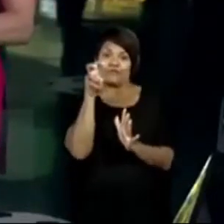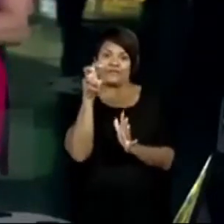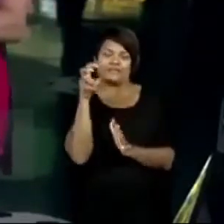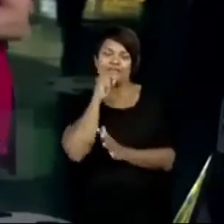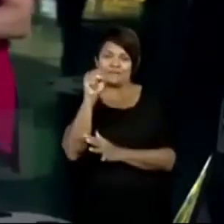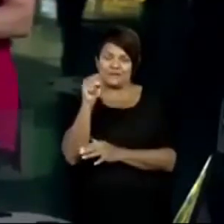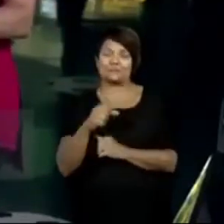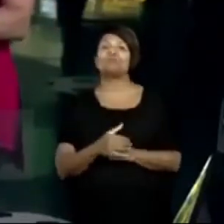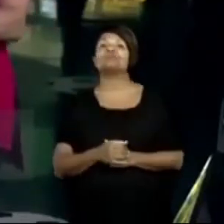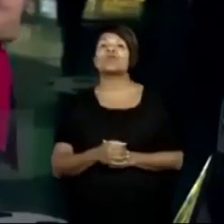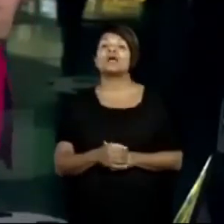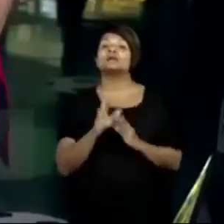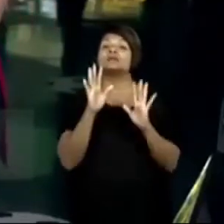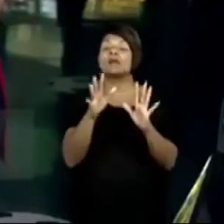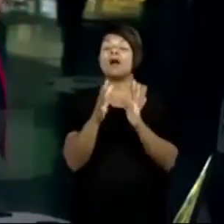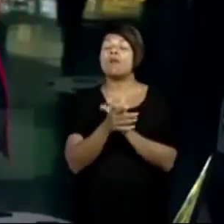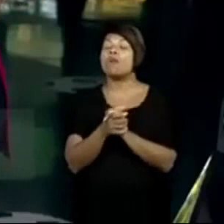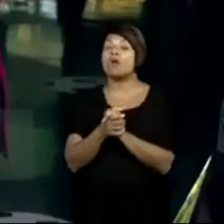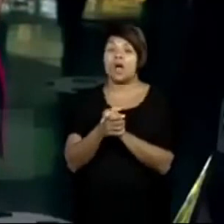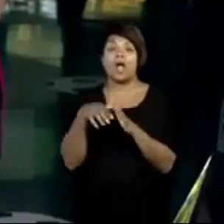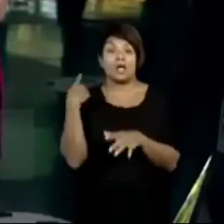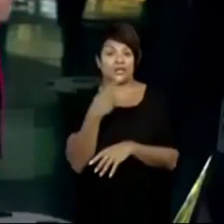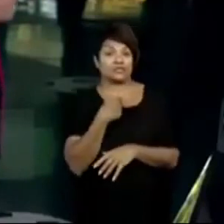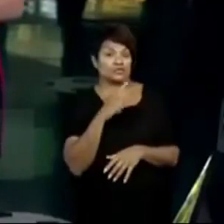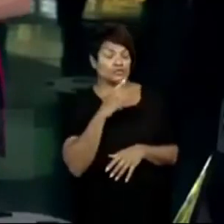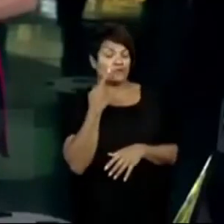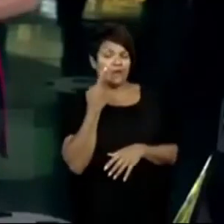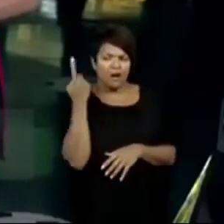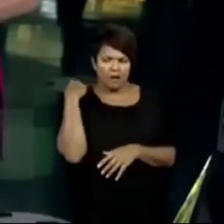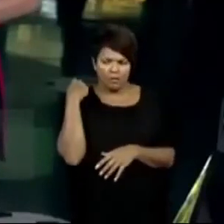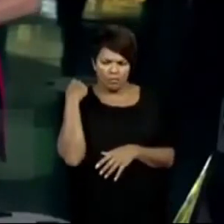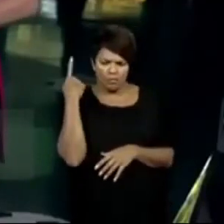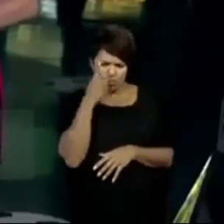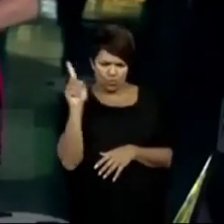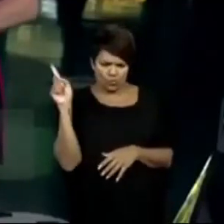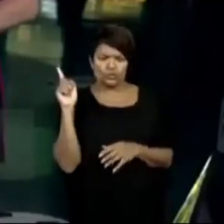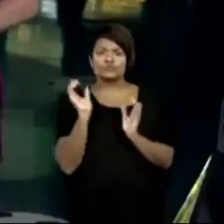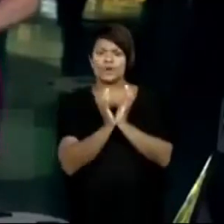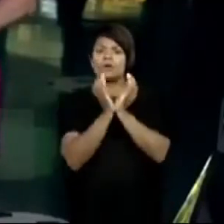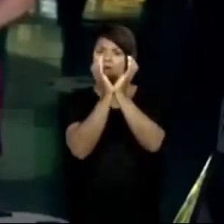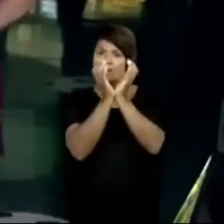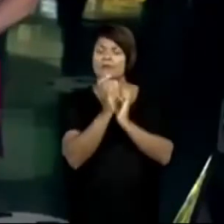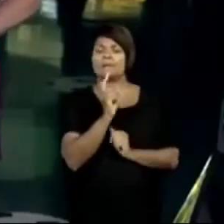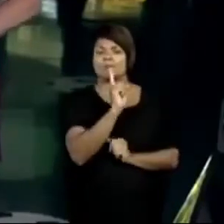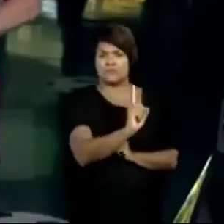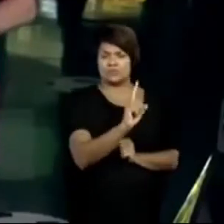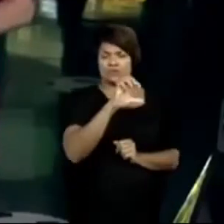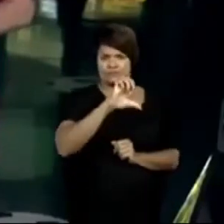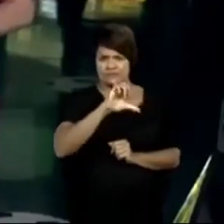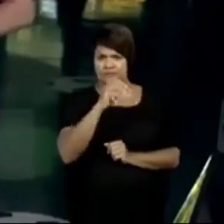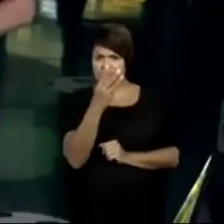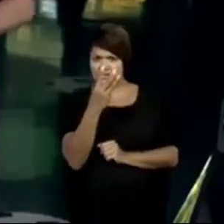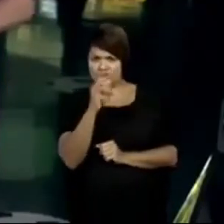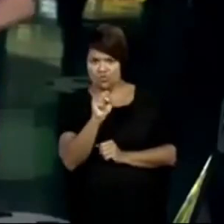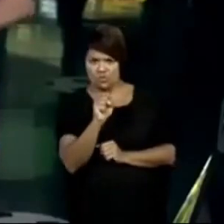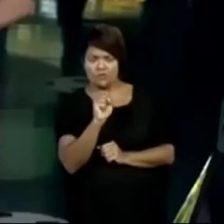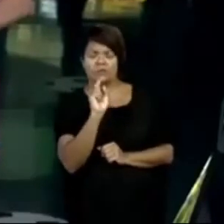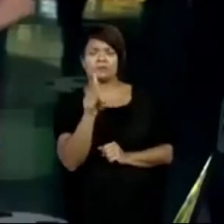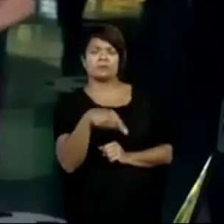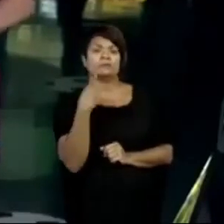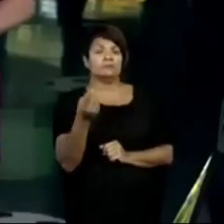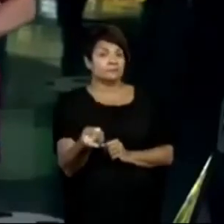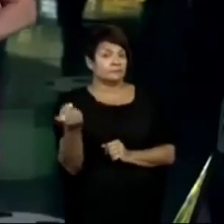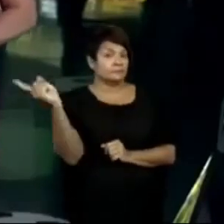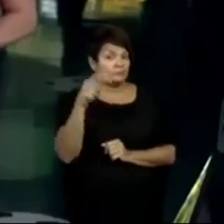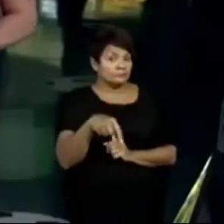nós tivemos aí durante a última Copa, desde que iniciou, aconteceu em 1938 e depois se tornou